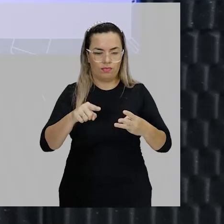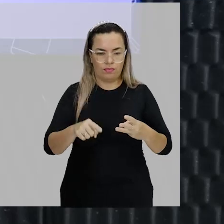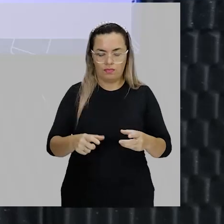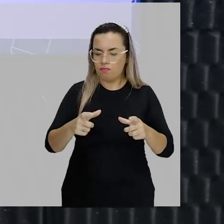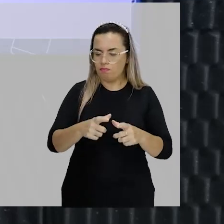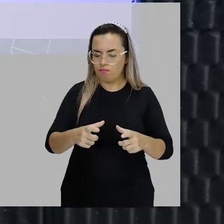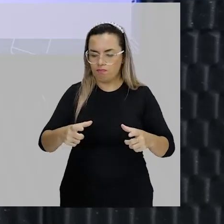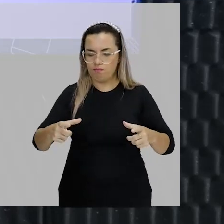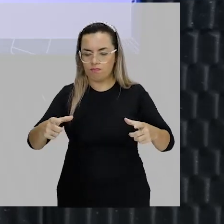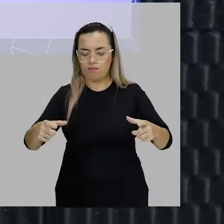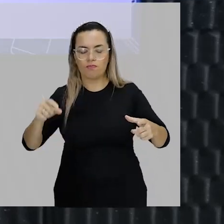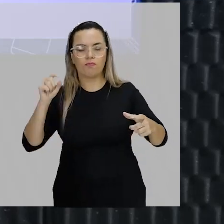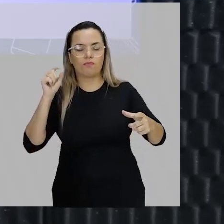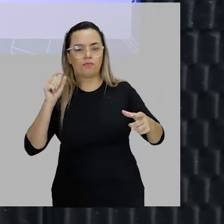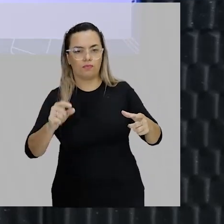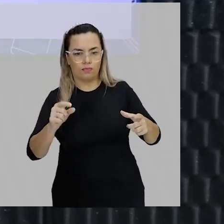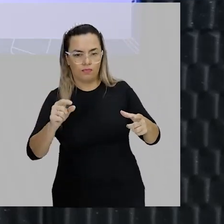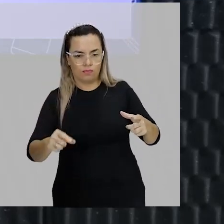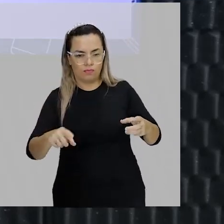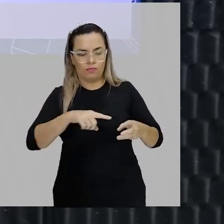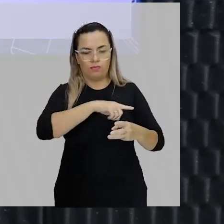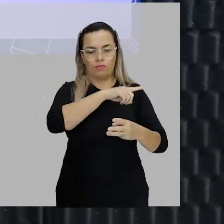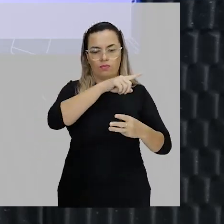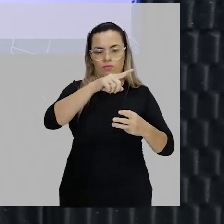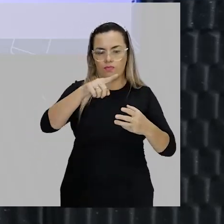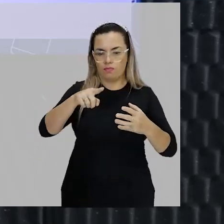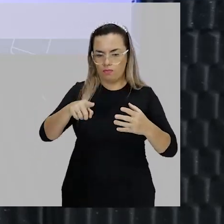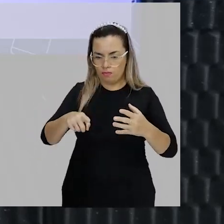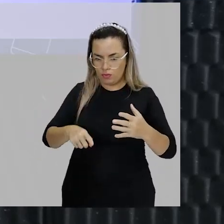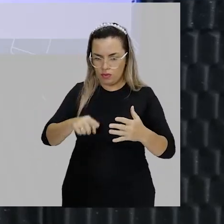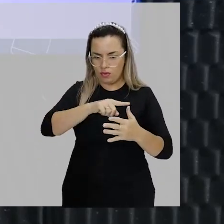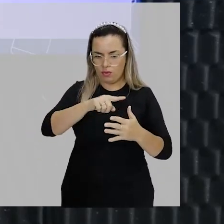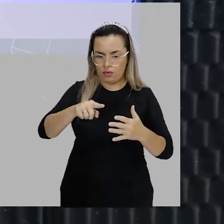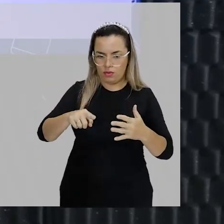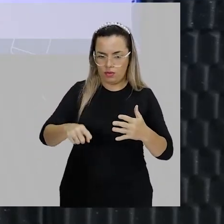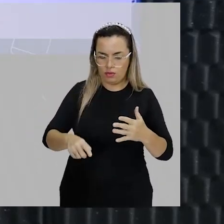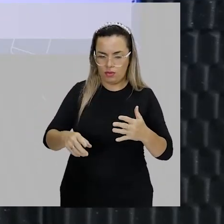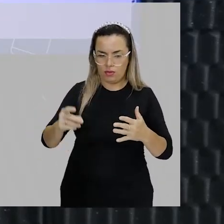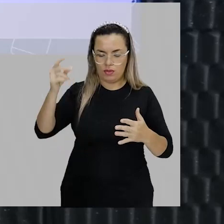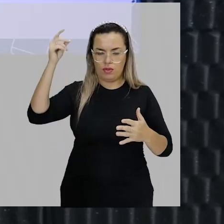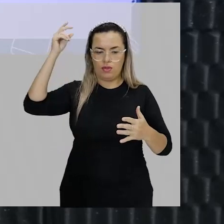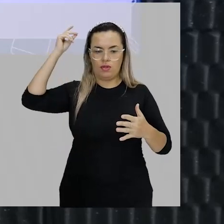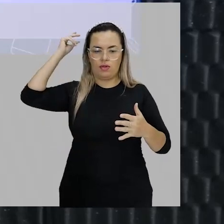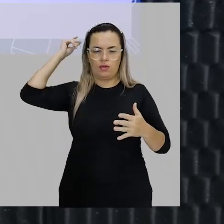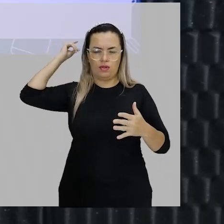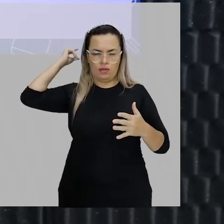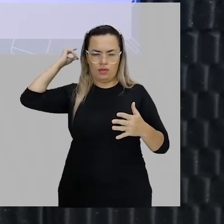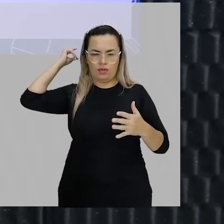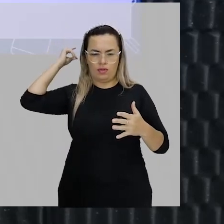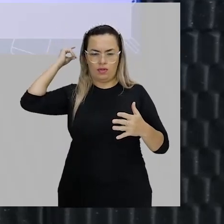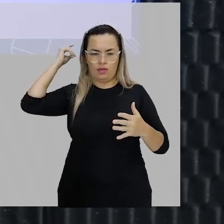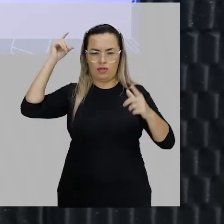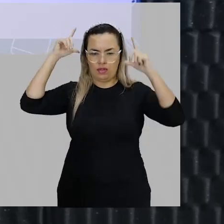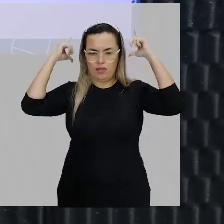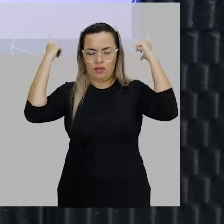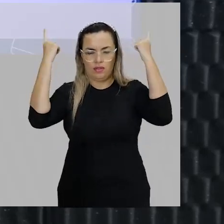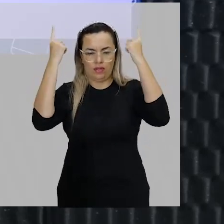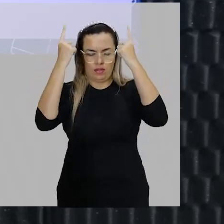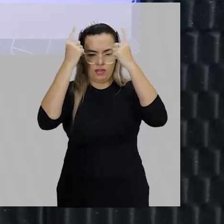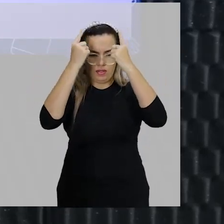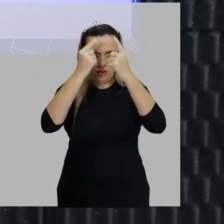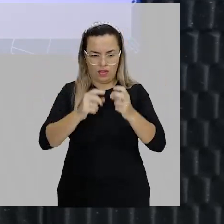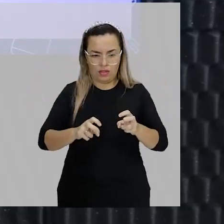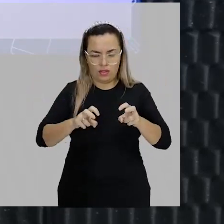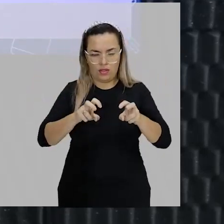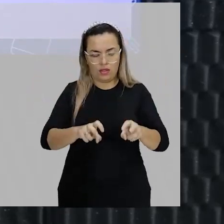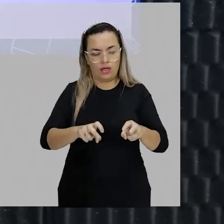grande maioria das modalidades que existiam nos Jogos Olímpicos da Antiguidade era do atletismo. Aquilo que eu falei para vocês ainda